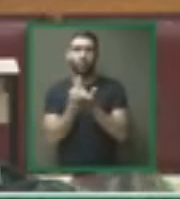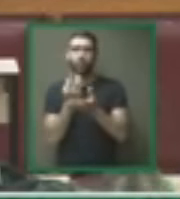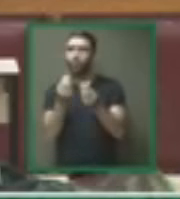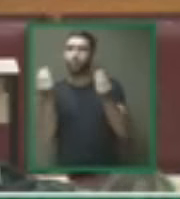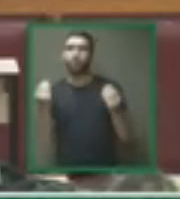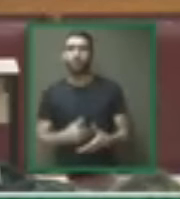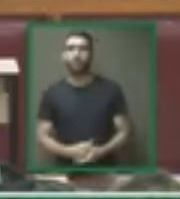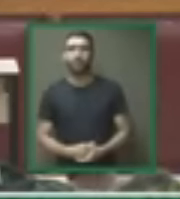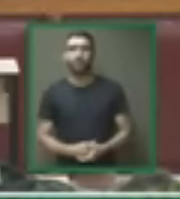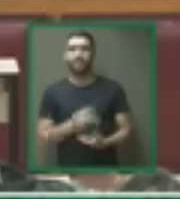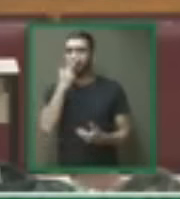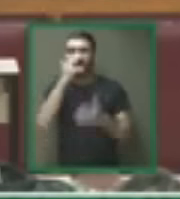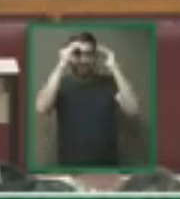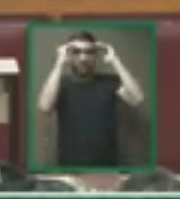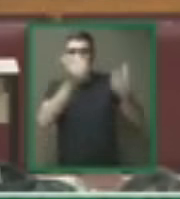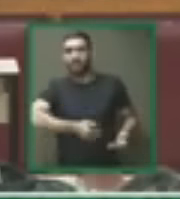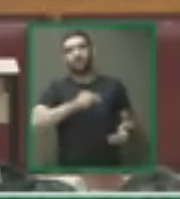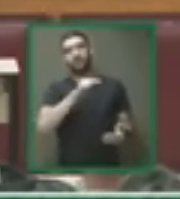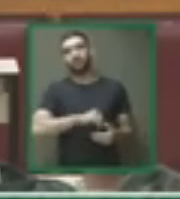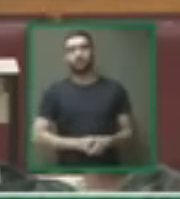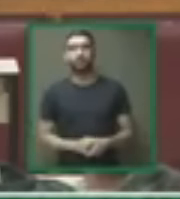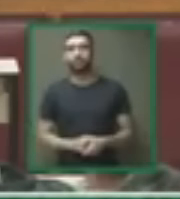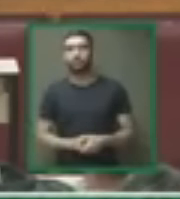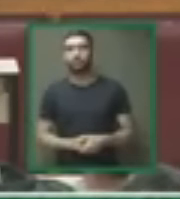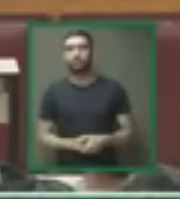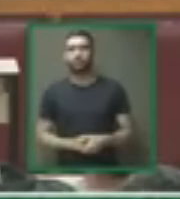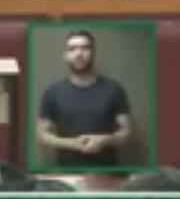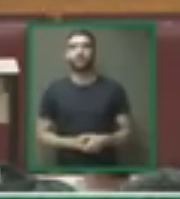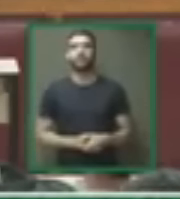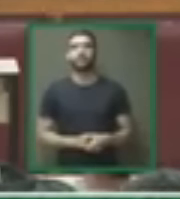tons desrespeitosos.